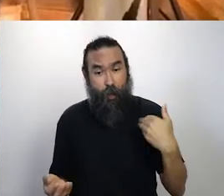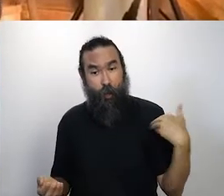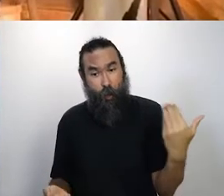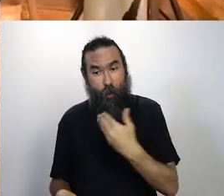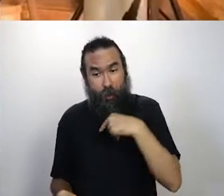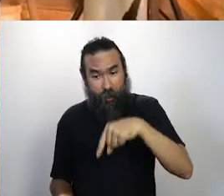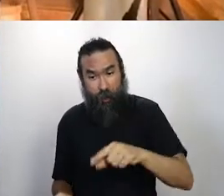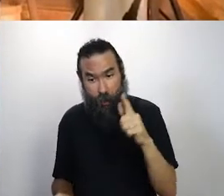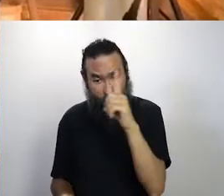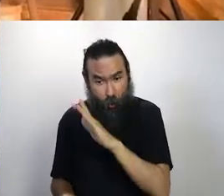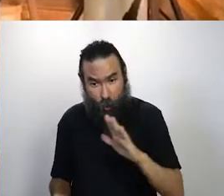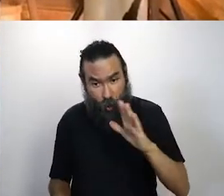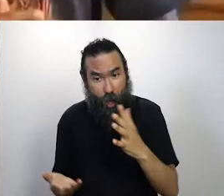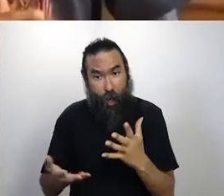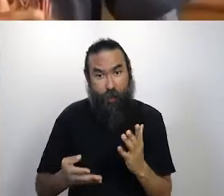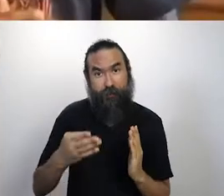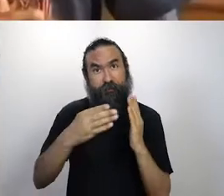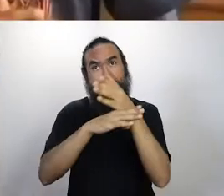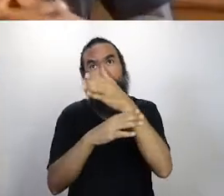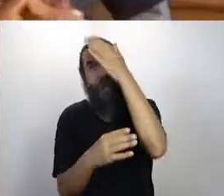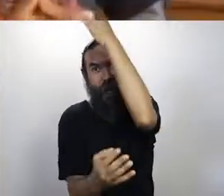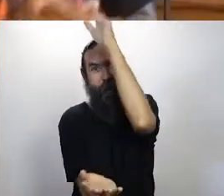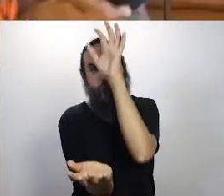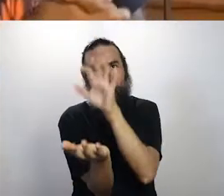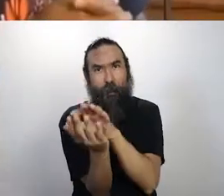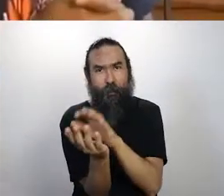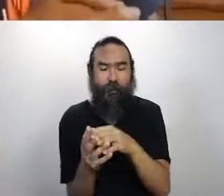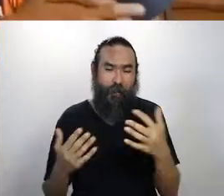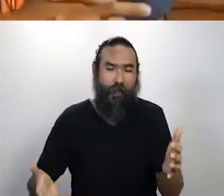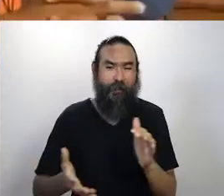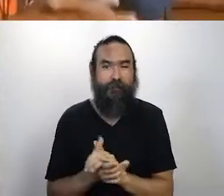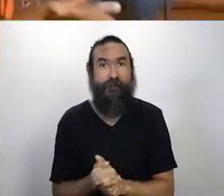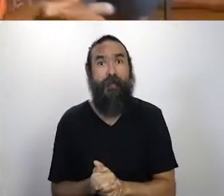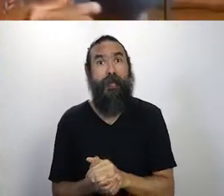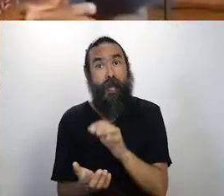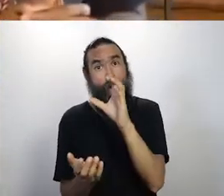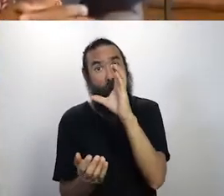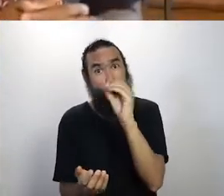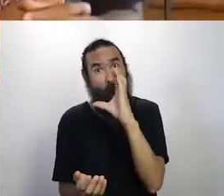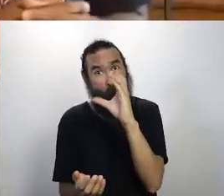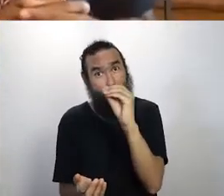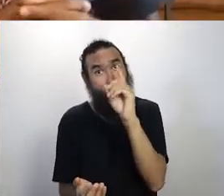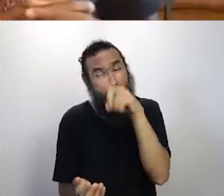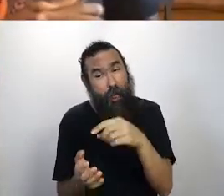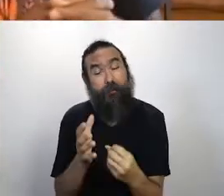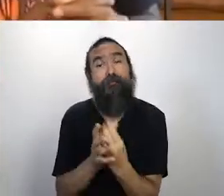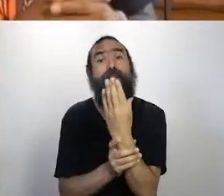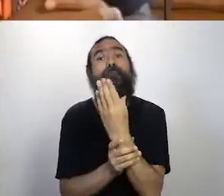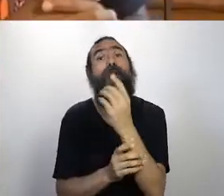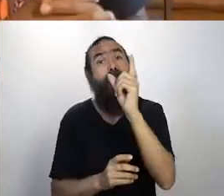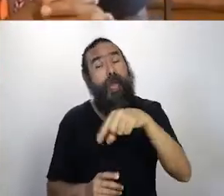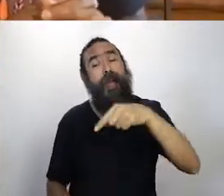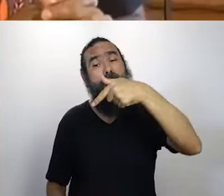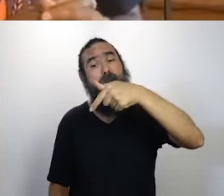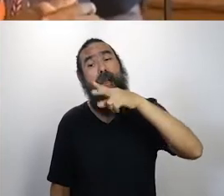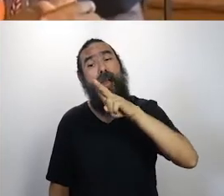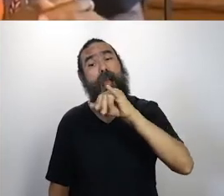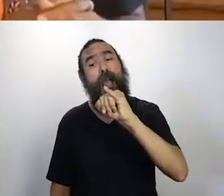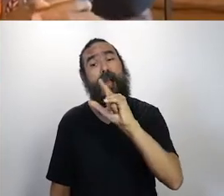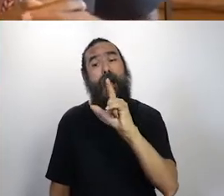aqui de Goiás e vai embarcar lá em Pernambuco, né? Isso mesmo. Importante lembrar que o coco, ele nasce nos quilombos, mas ele tem